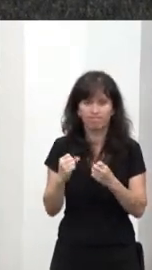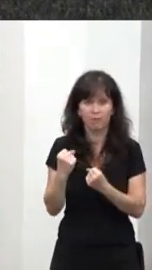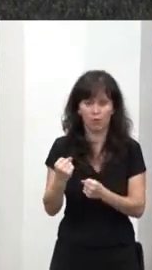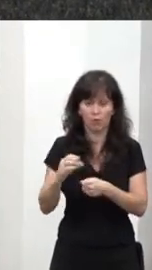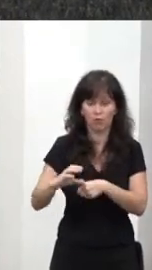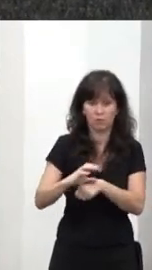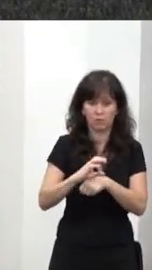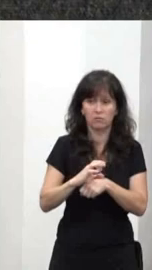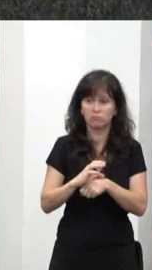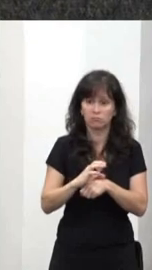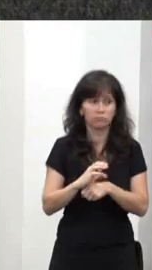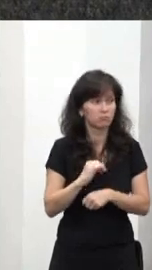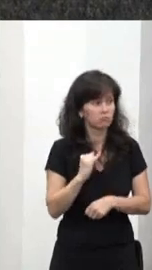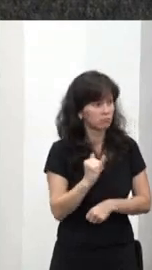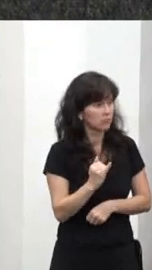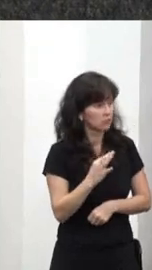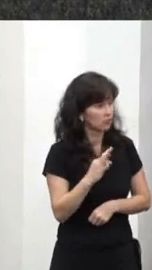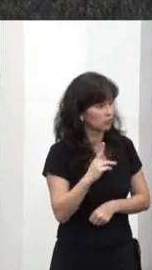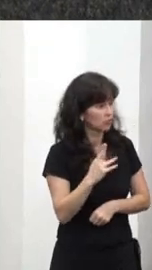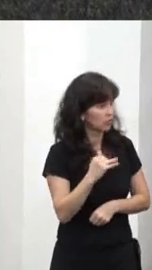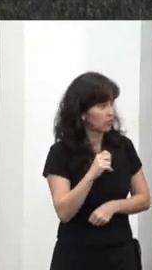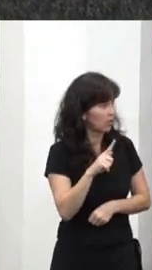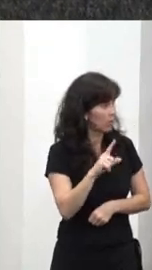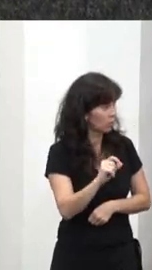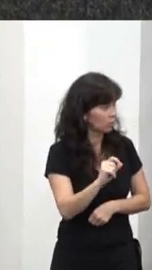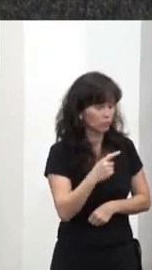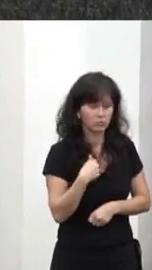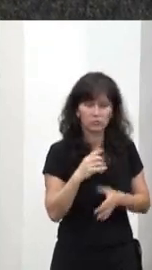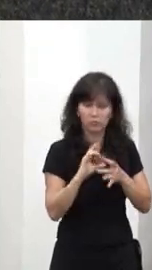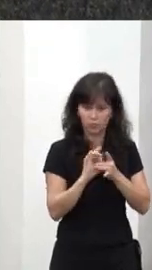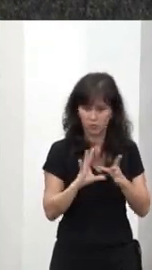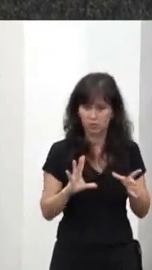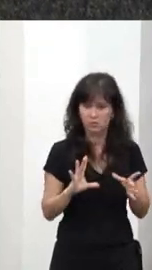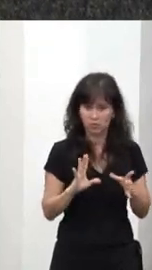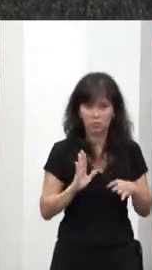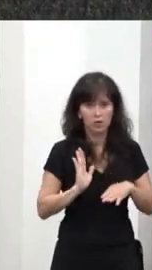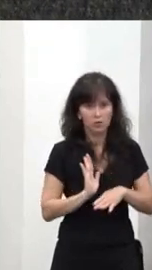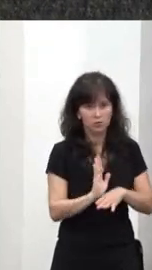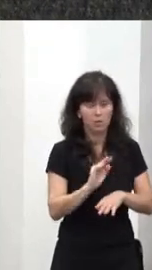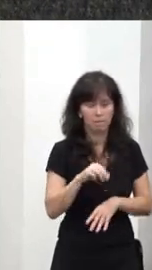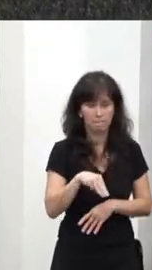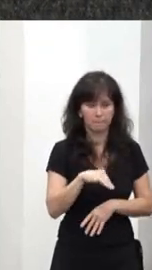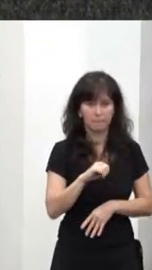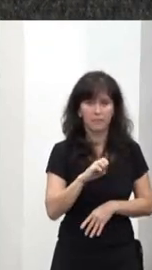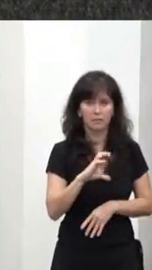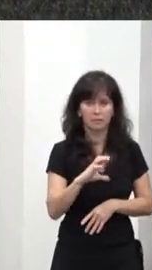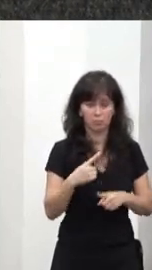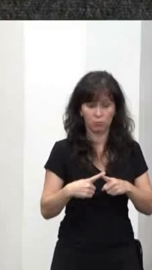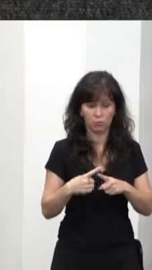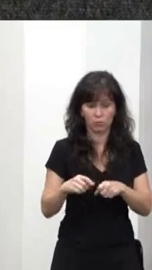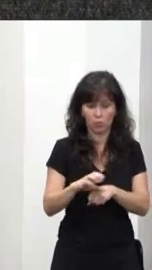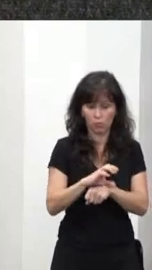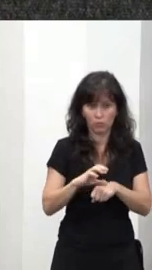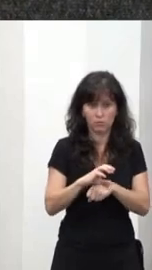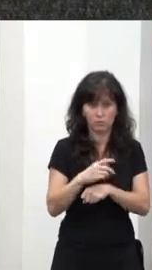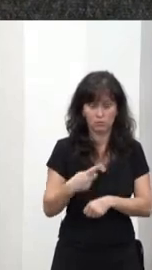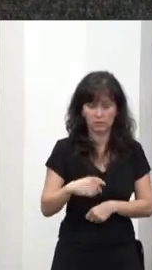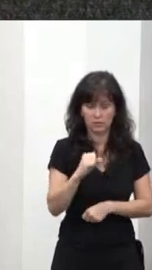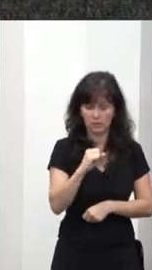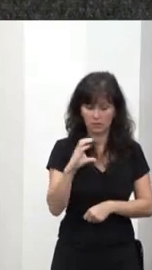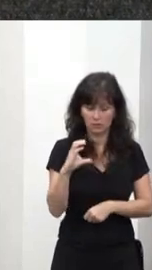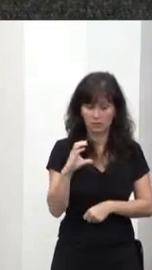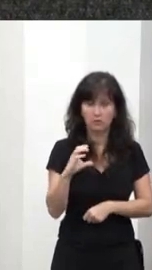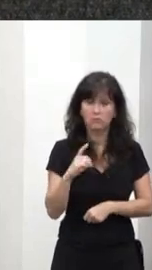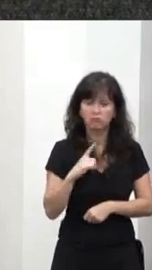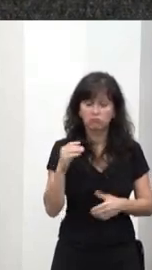se coloca à disposição do link para ajudar nessa tarefa já que o conselho de Santa Catarina ele é formado por